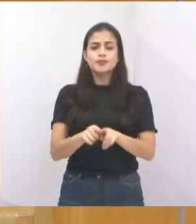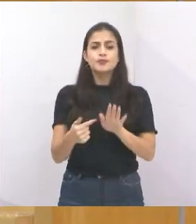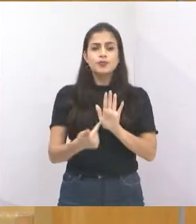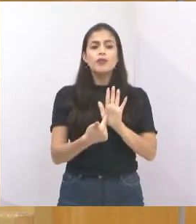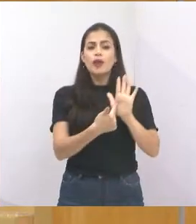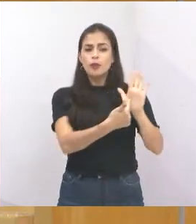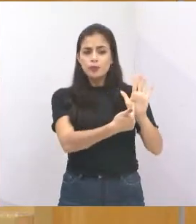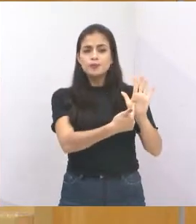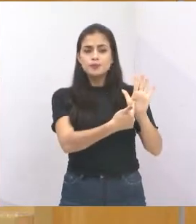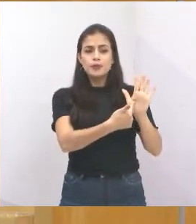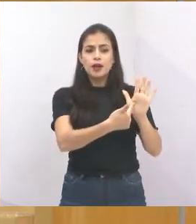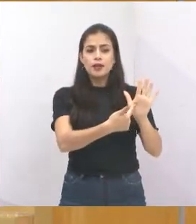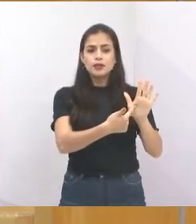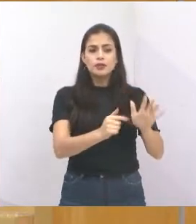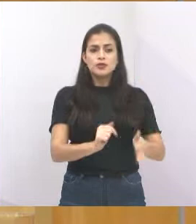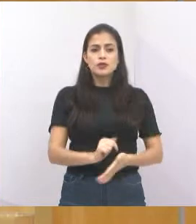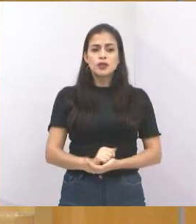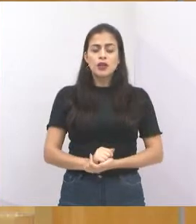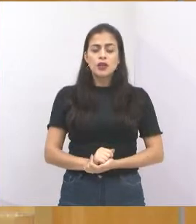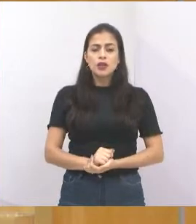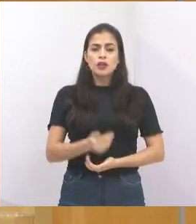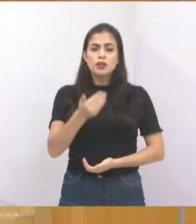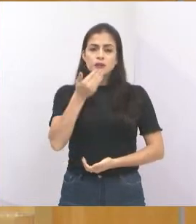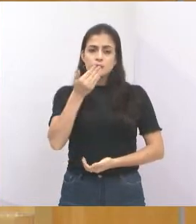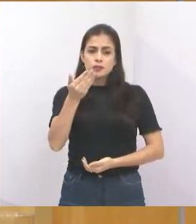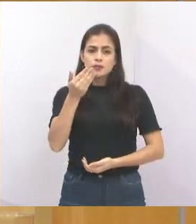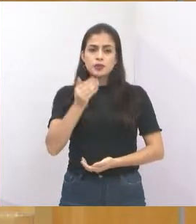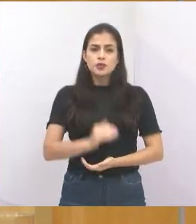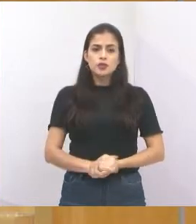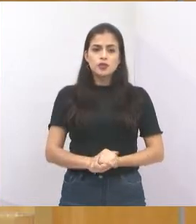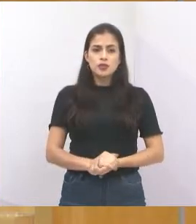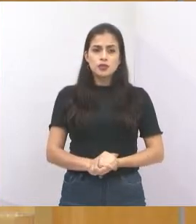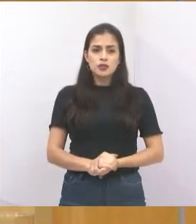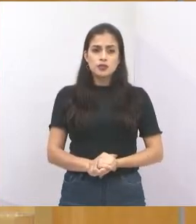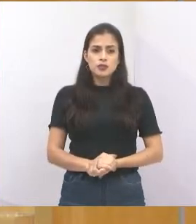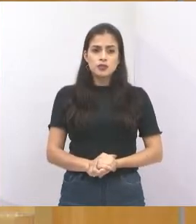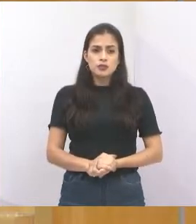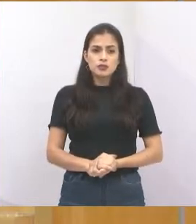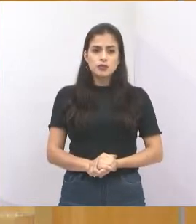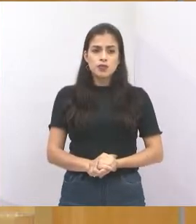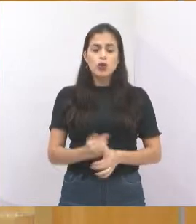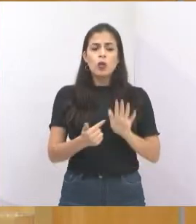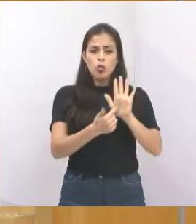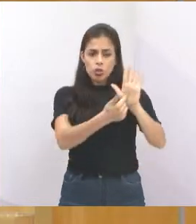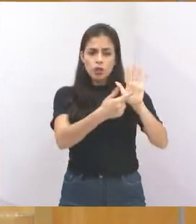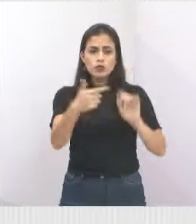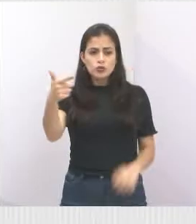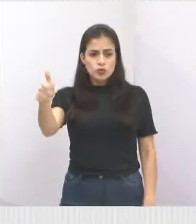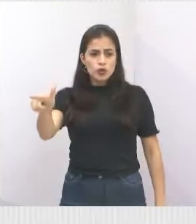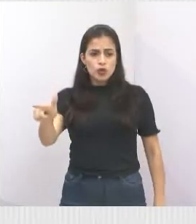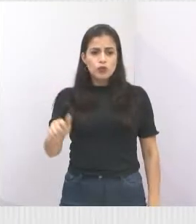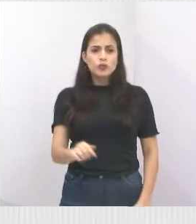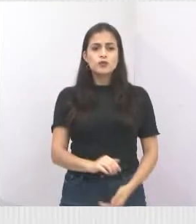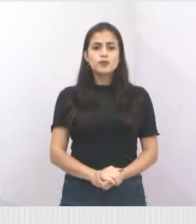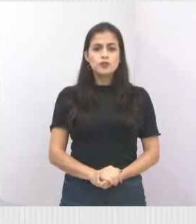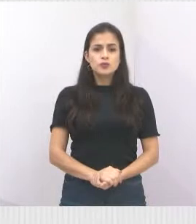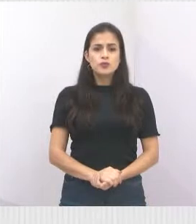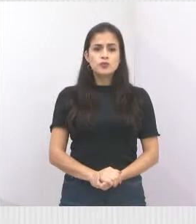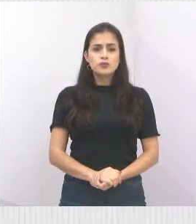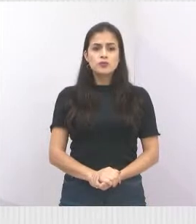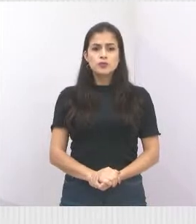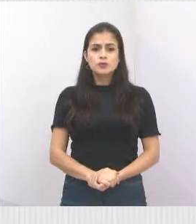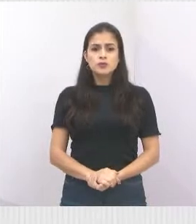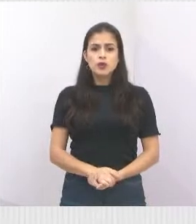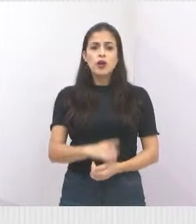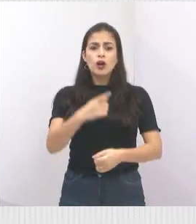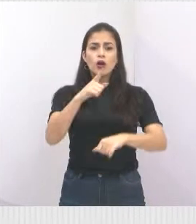um e com relação a essa solicitação atendida não sei se já passou vou pedir para que coloque novamente só para as pessoas